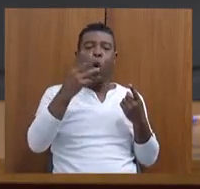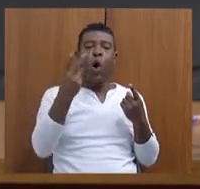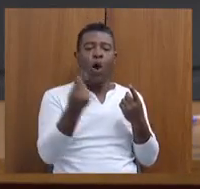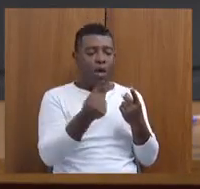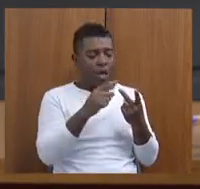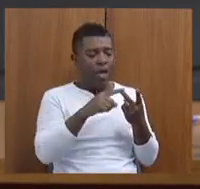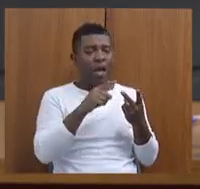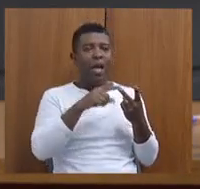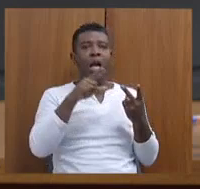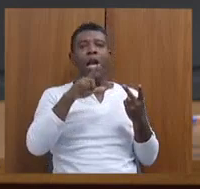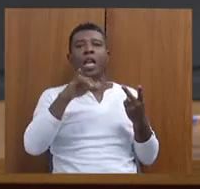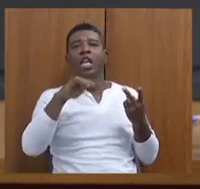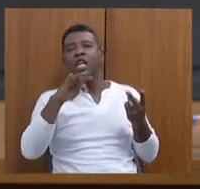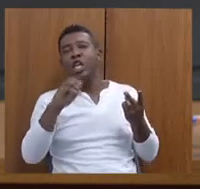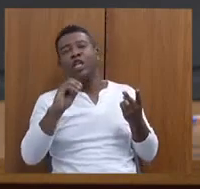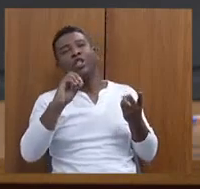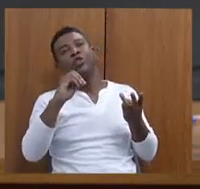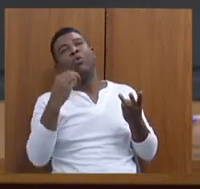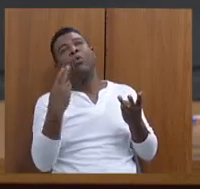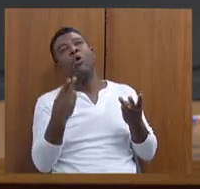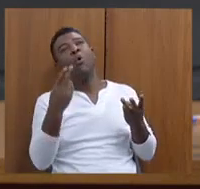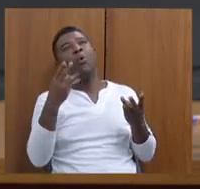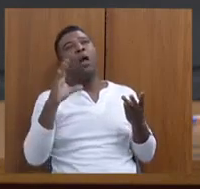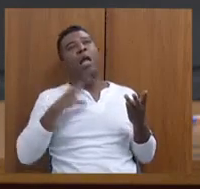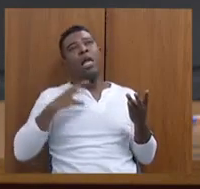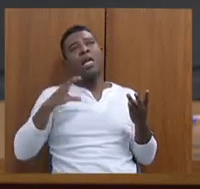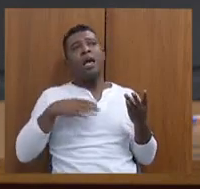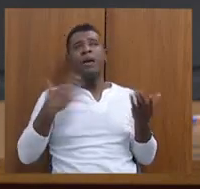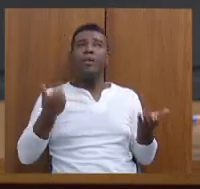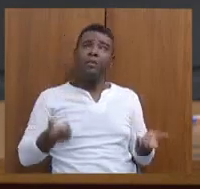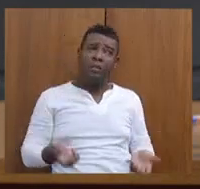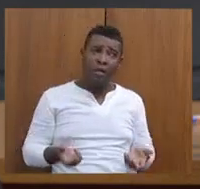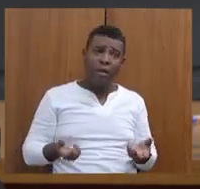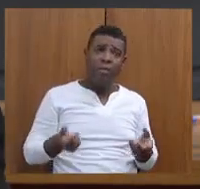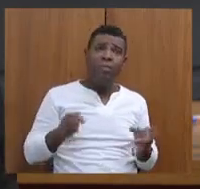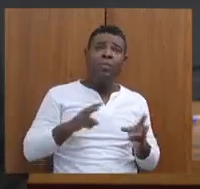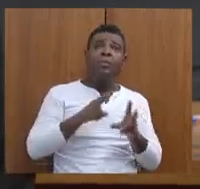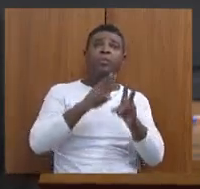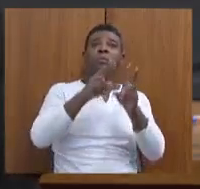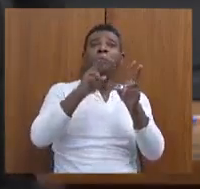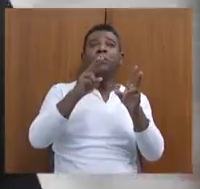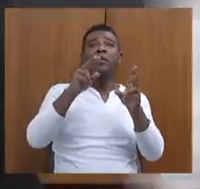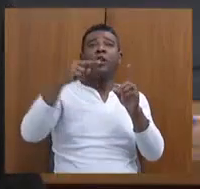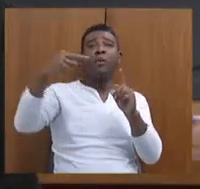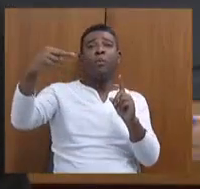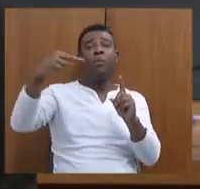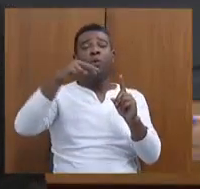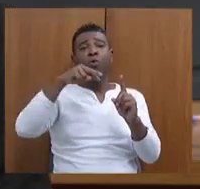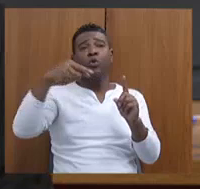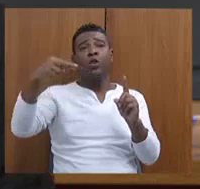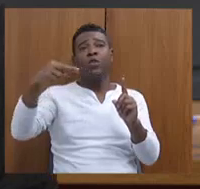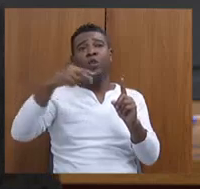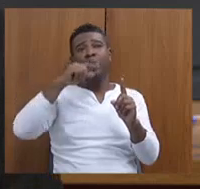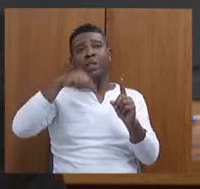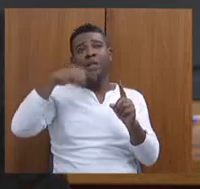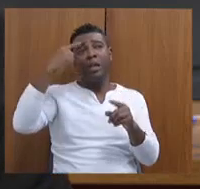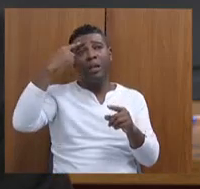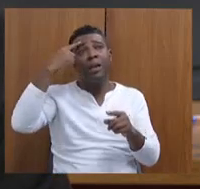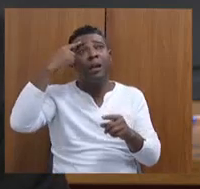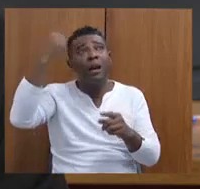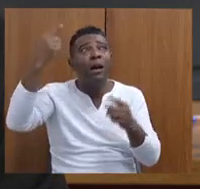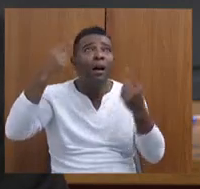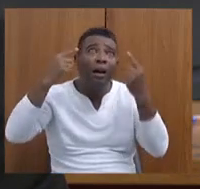questão mais propriamente dita do ponto de vista ideológico